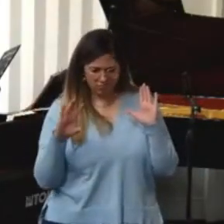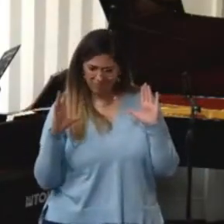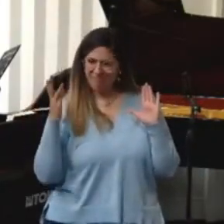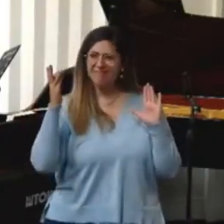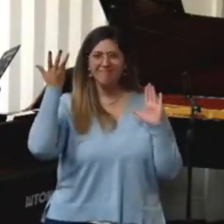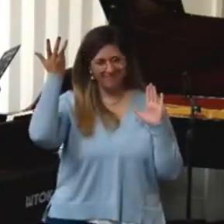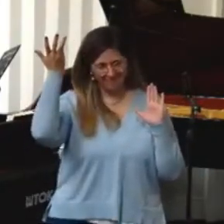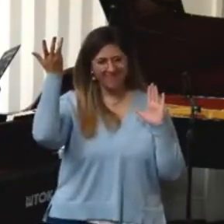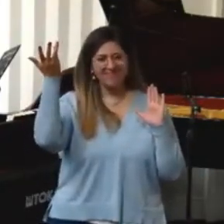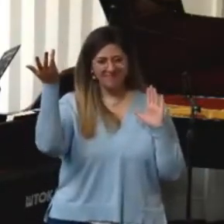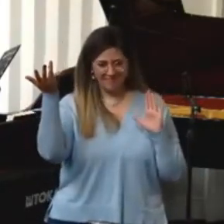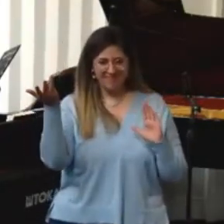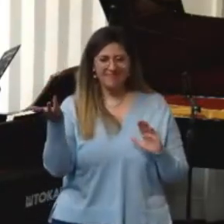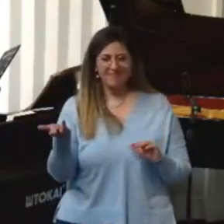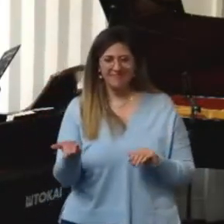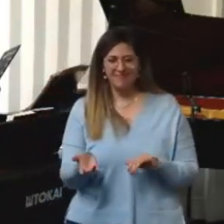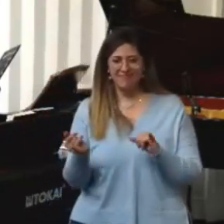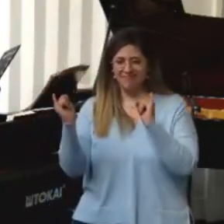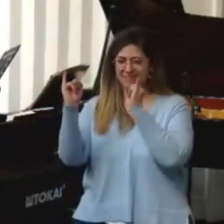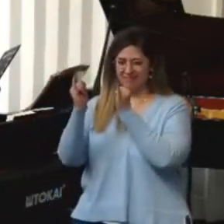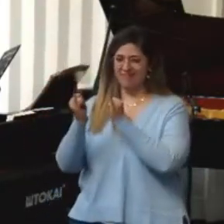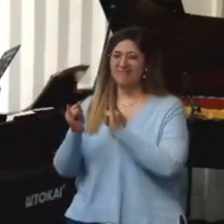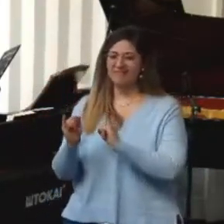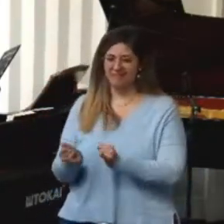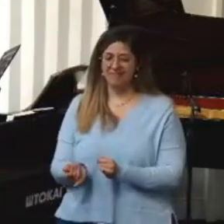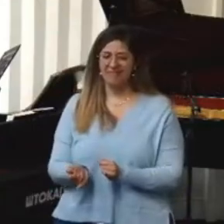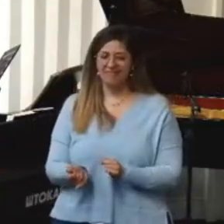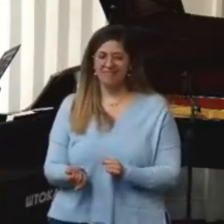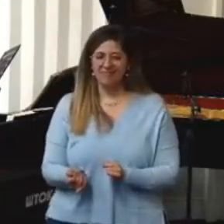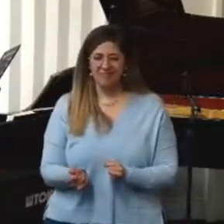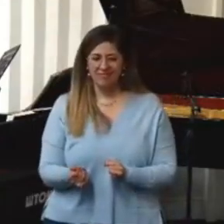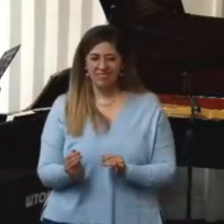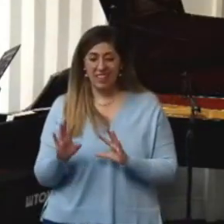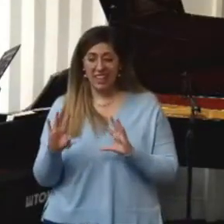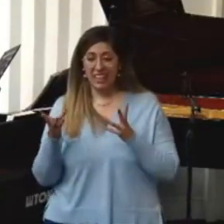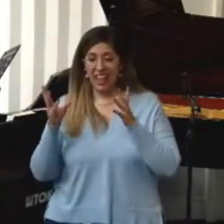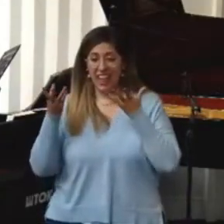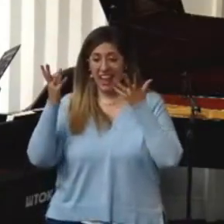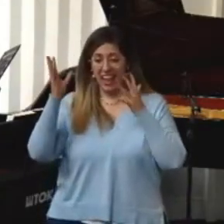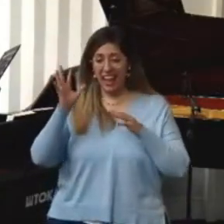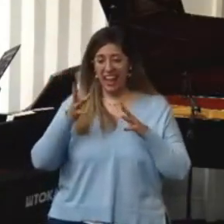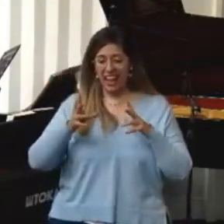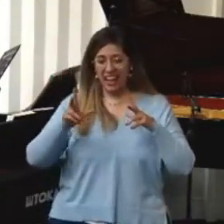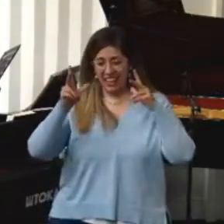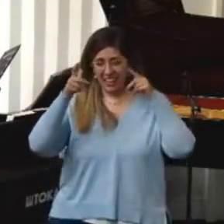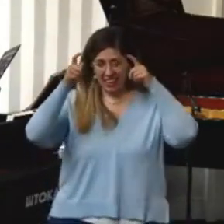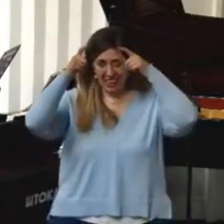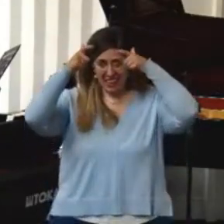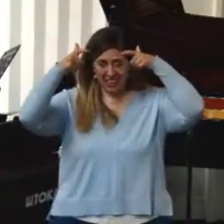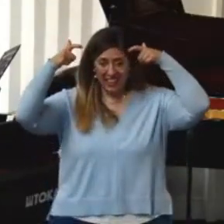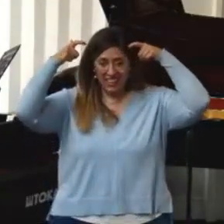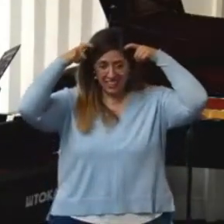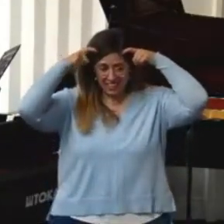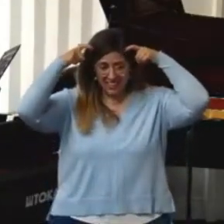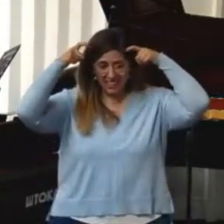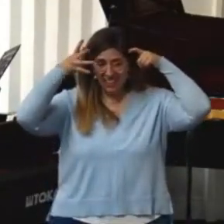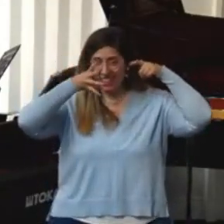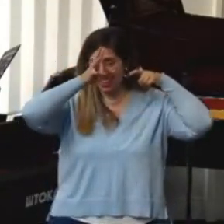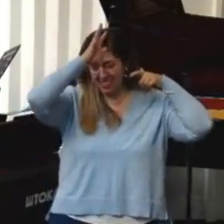aqui celebrou, com este Deus deles aqui em Dagon. Lá era com César, lá era com o